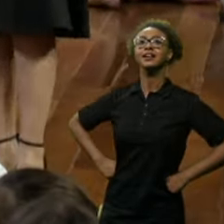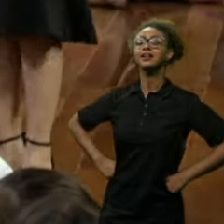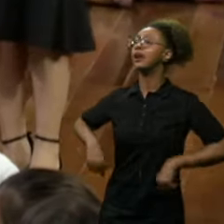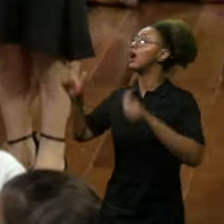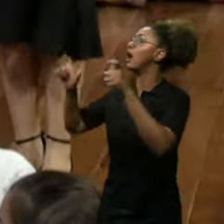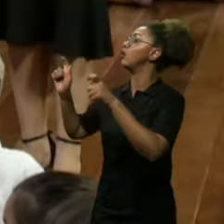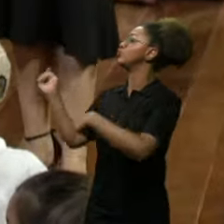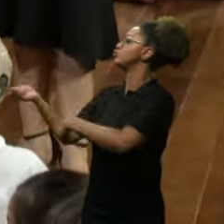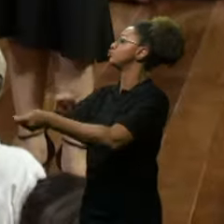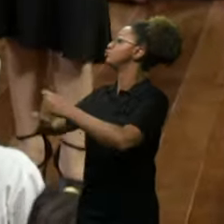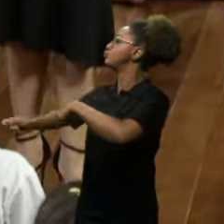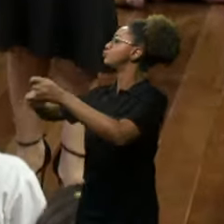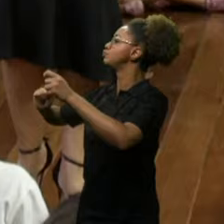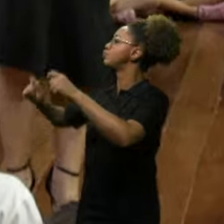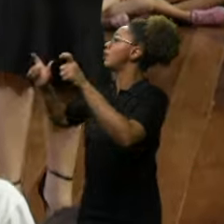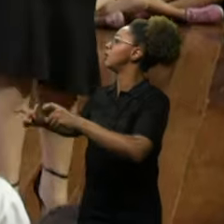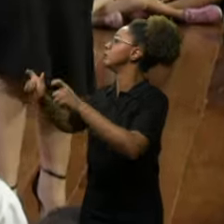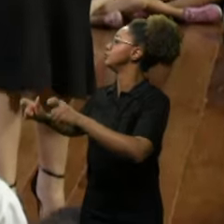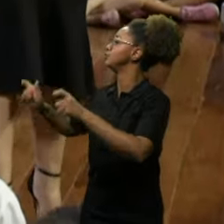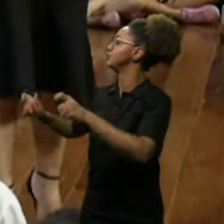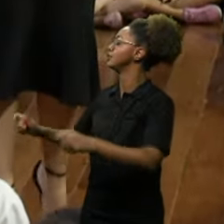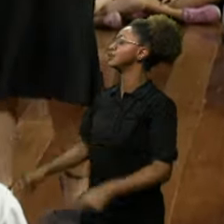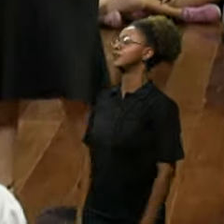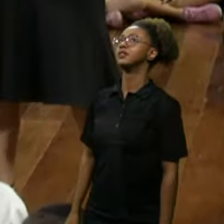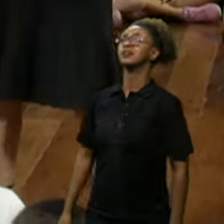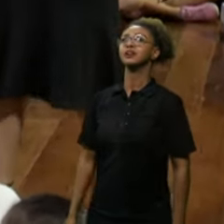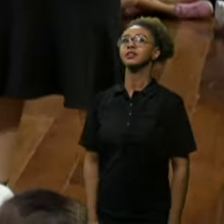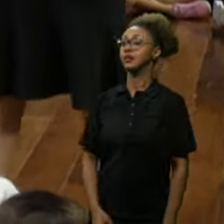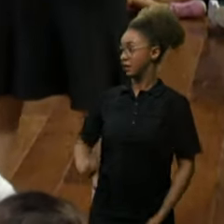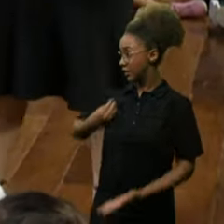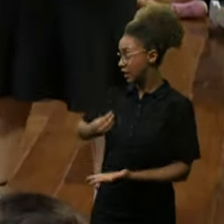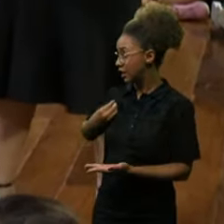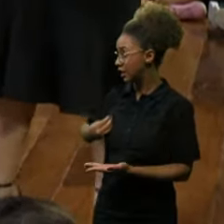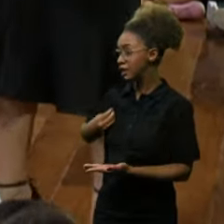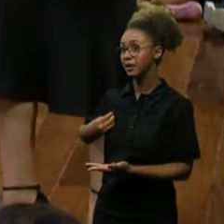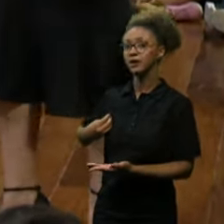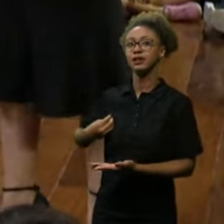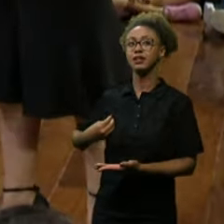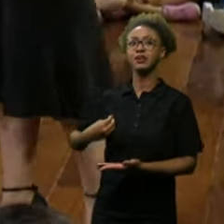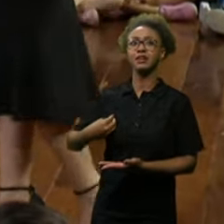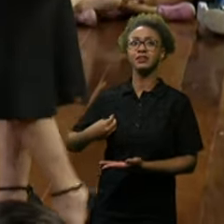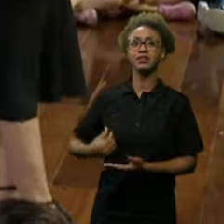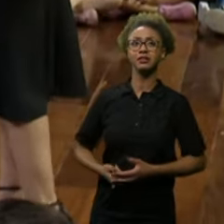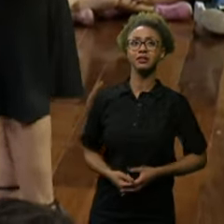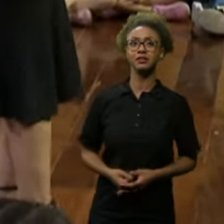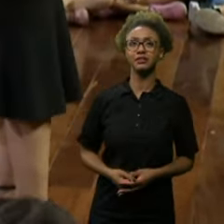Tu tá onde ele Ah tá aqui ele é